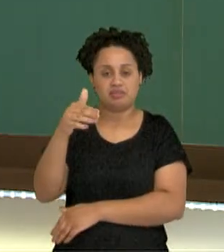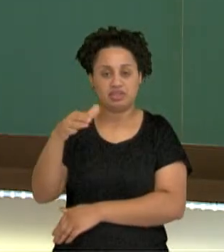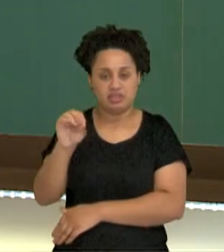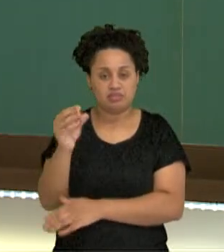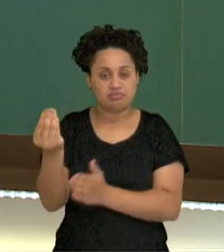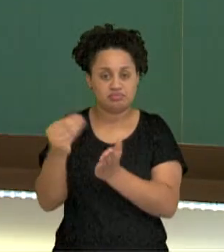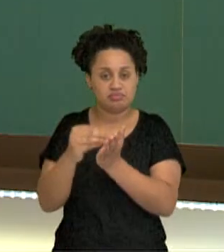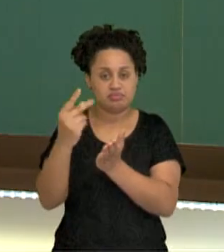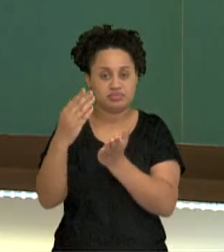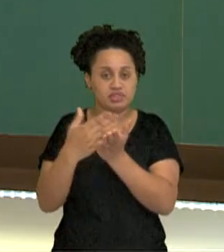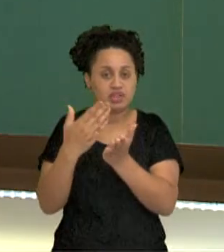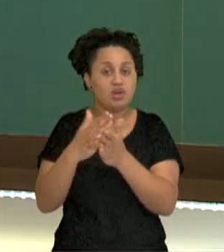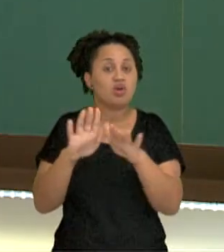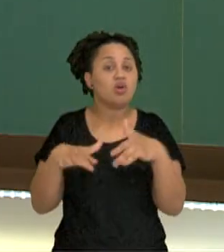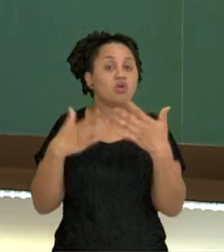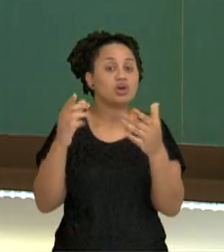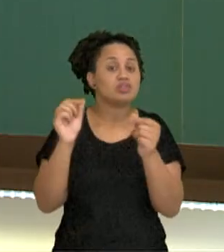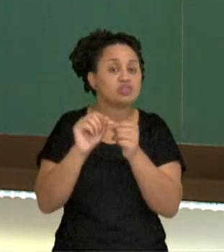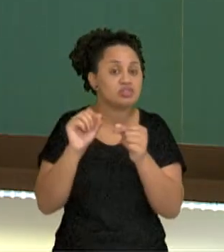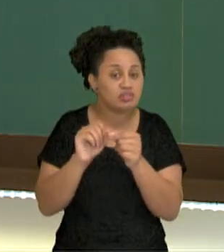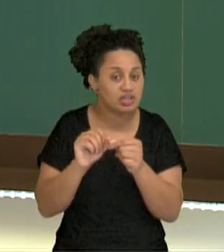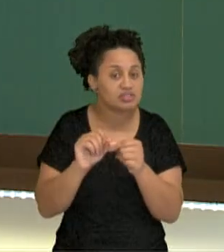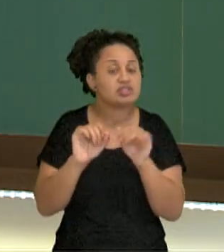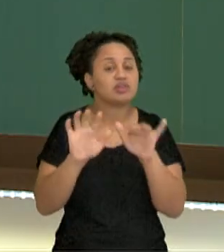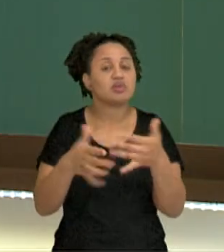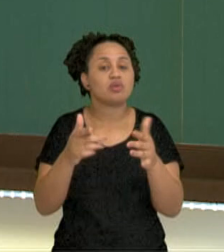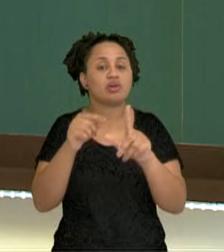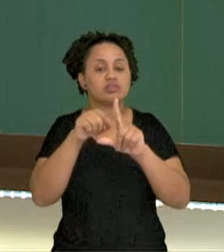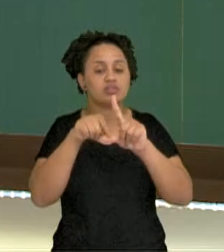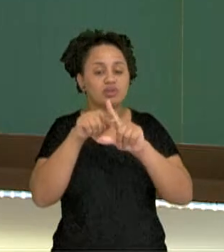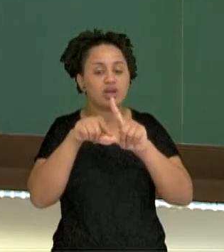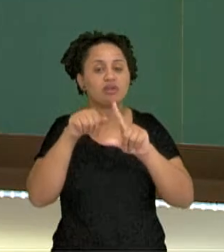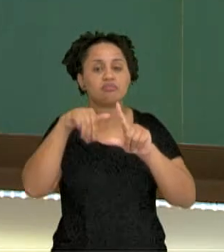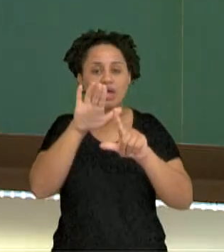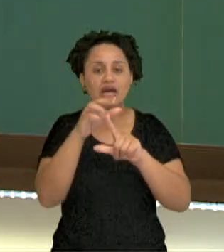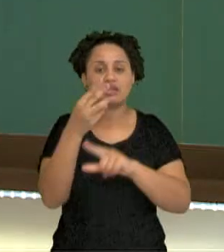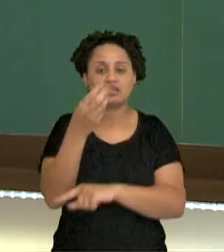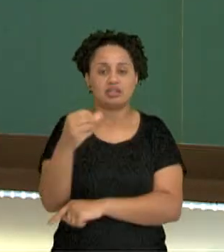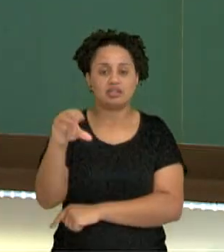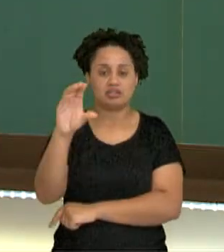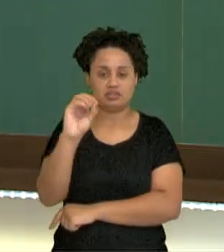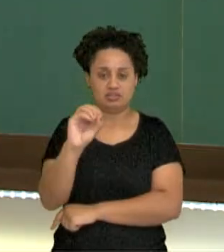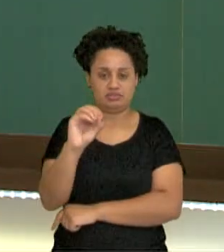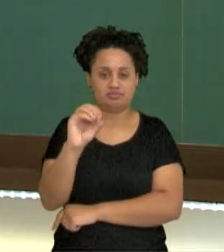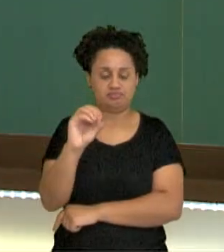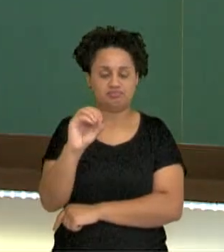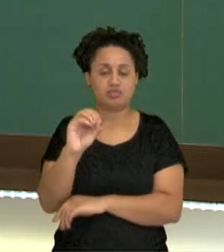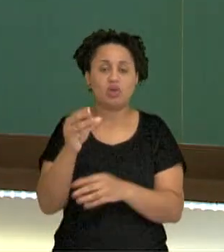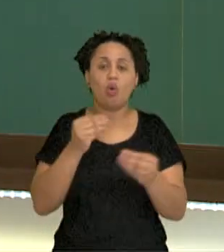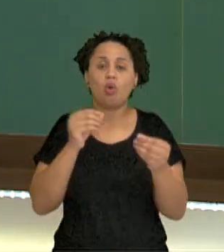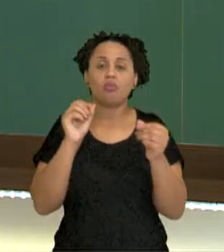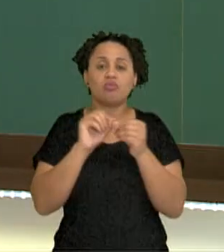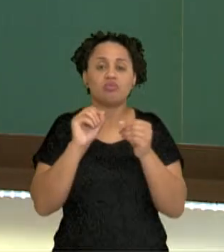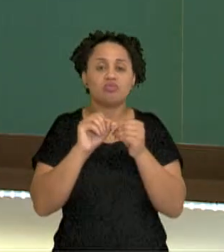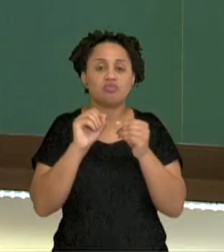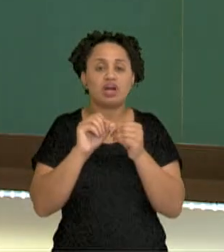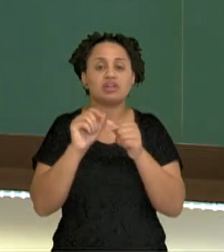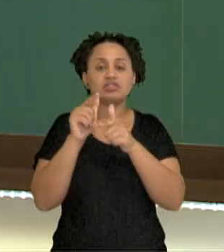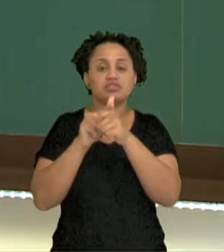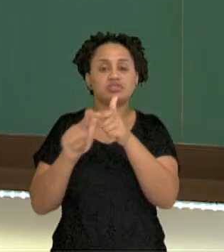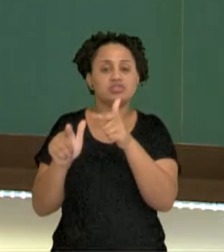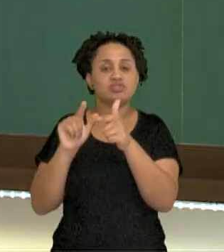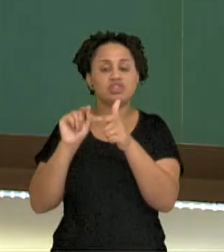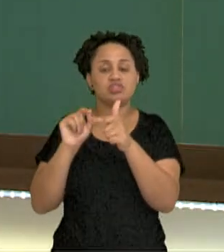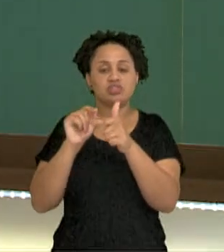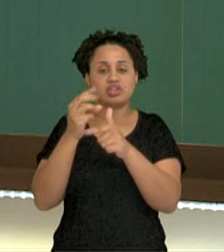Quando que faz a primeira determinação? Quando o ângulo for maior do que 360 graus. Como que faz isso? Dividindo o ângulo